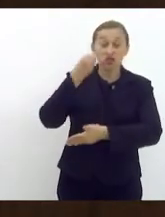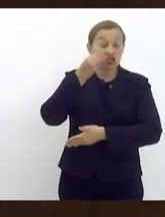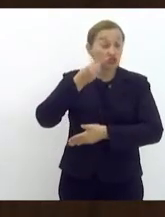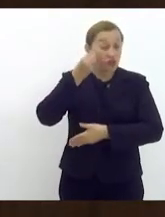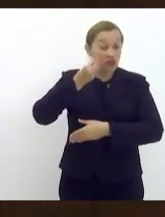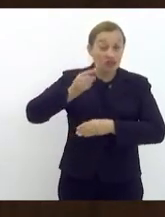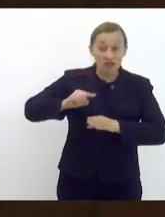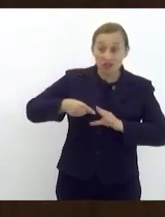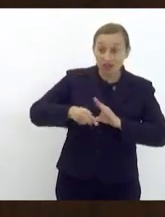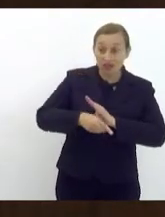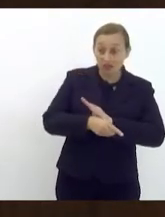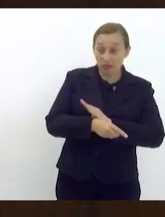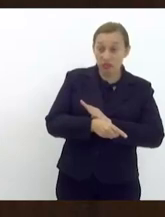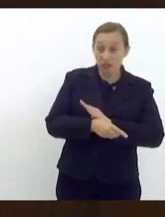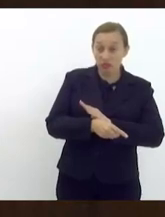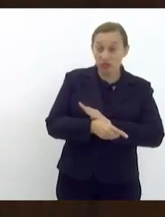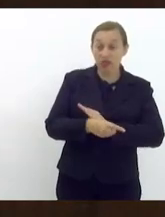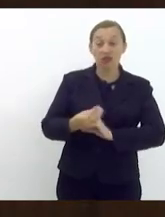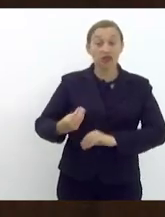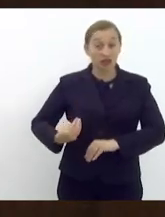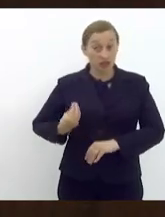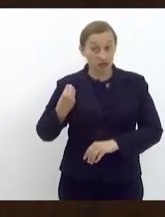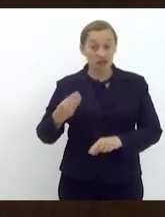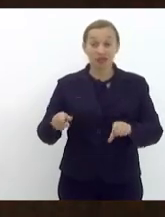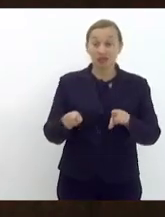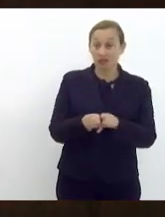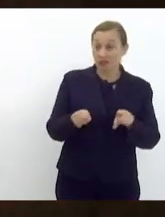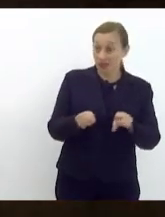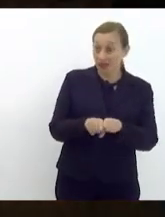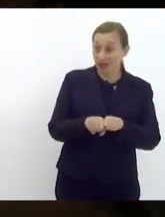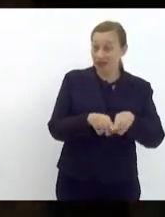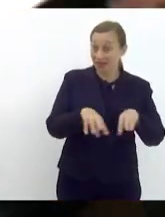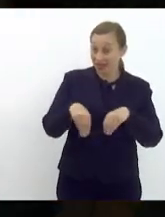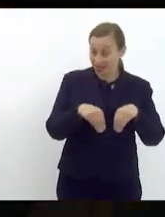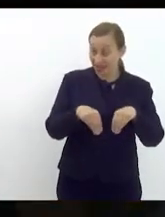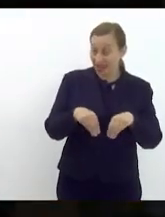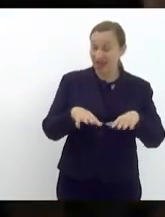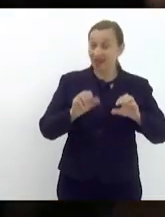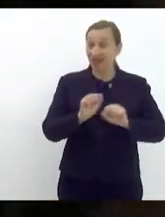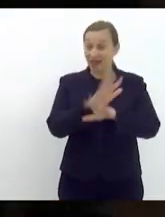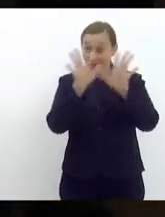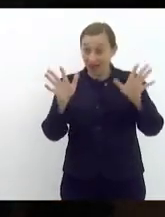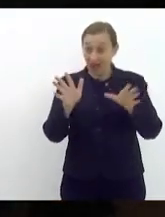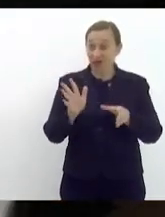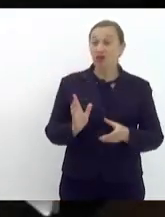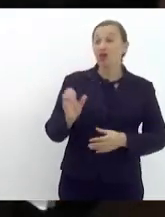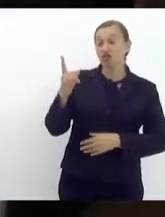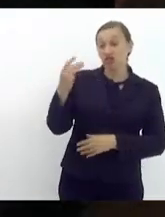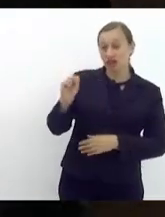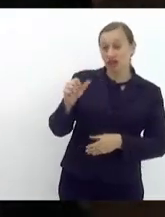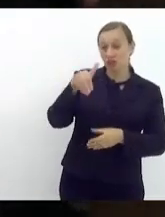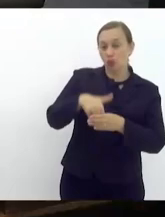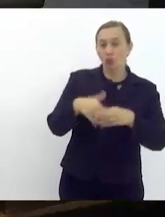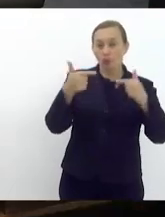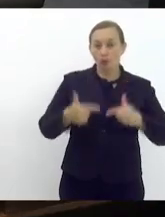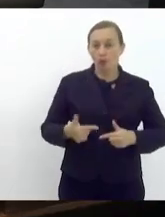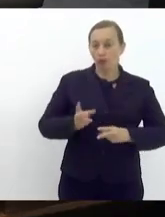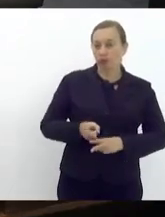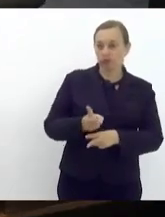respeito ao currículo do Charles, vou manter meu voto pela abstenção, senhora presidente.